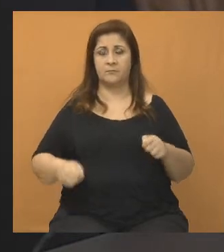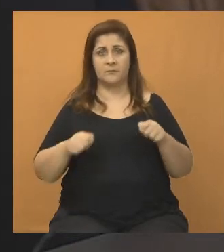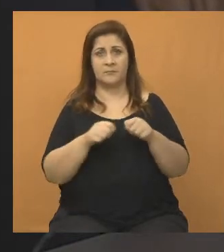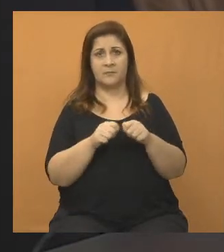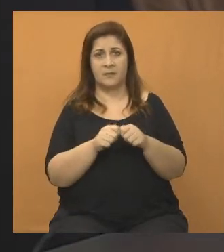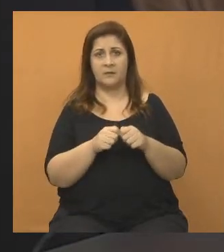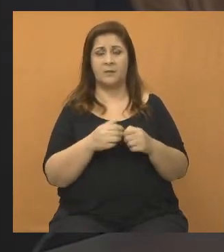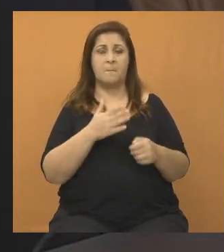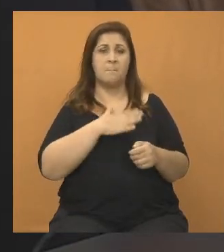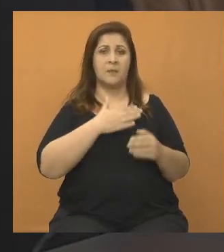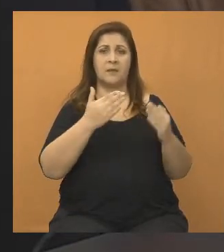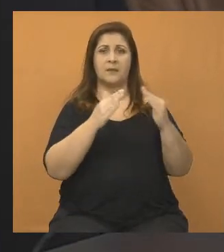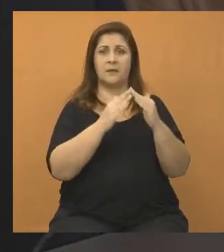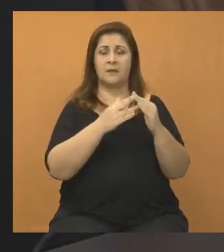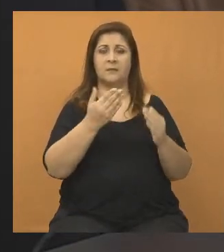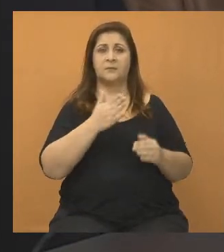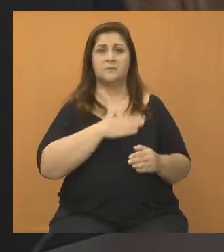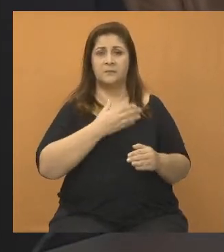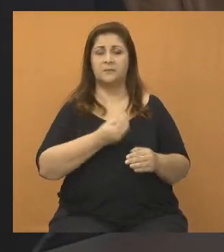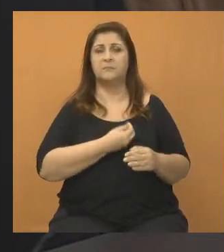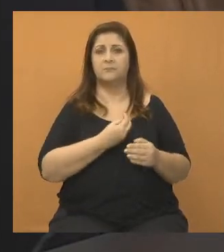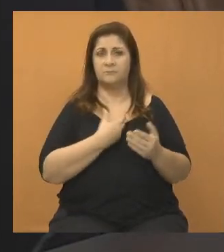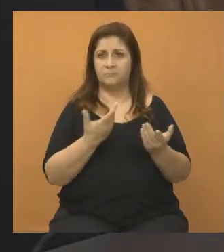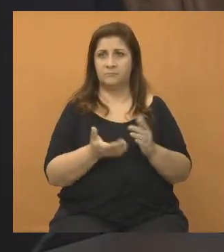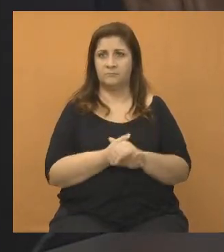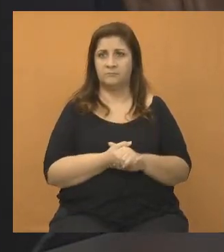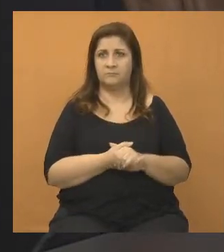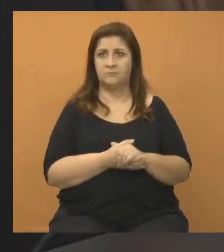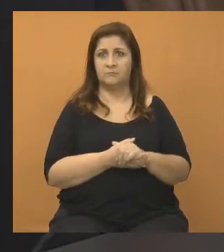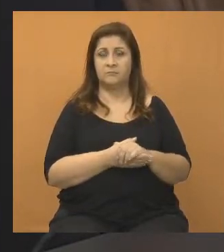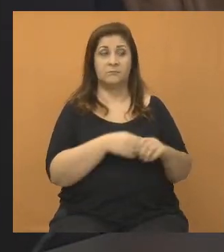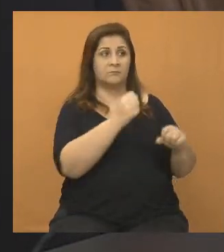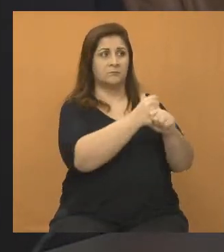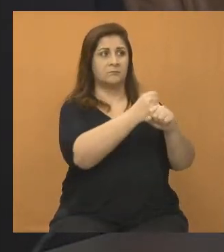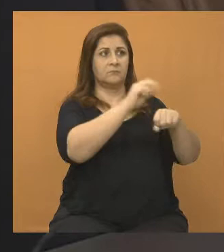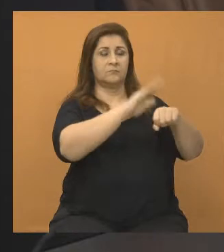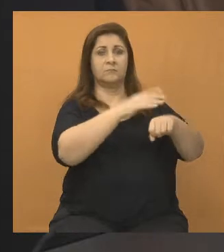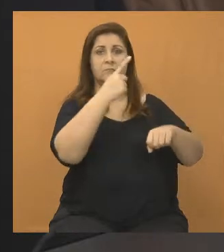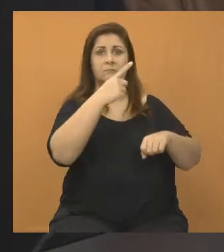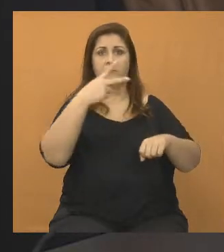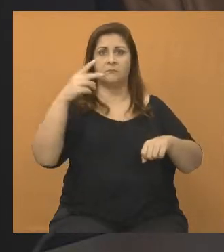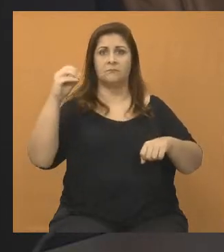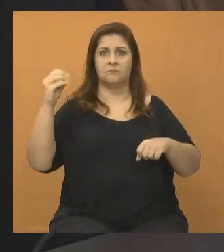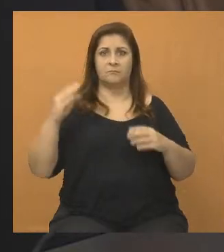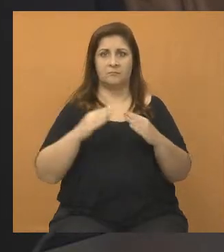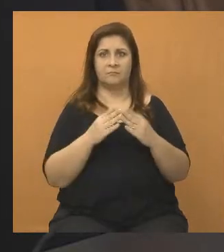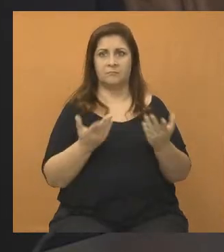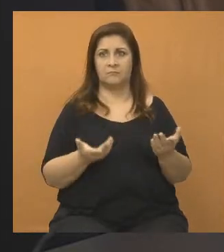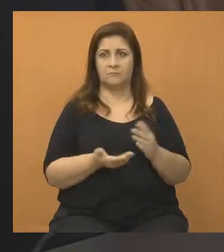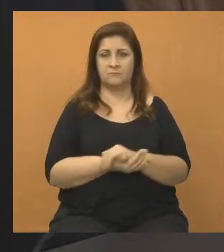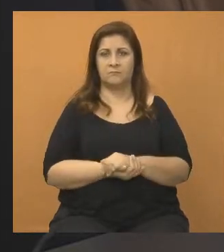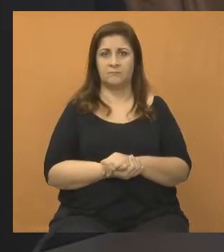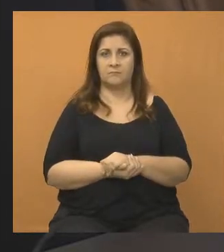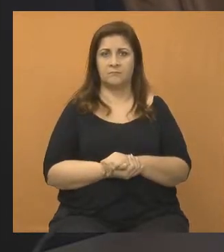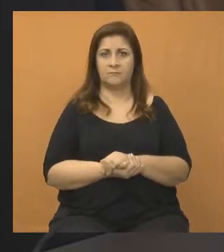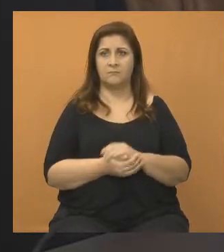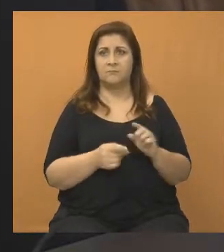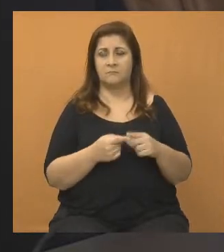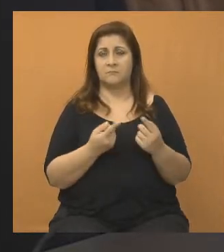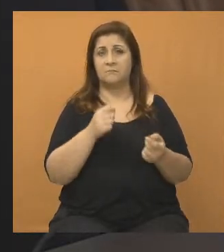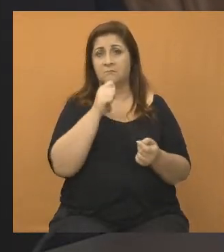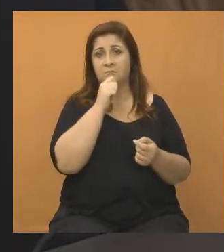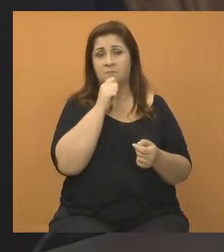aí o Minha Casa Minha Vida, que a gente construiu aqui mais de 1.200 unidades, e assim mesmo todo mundo sabe que é insuficiente, né, Lucimar? Você